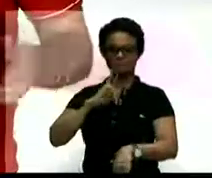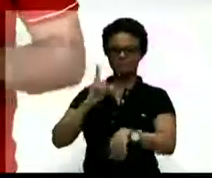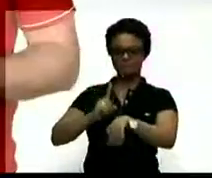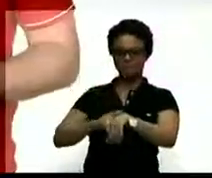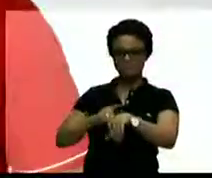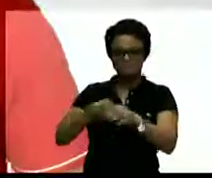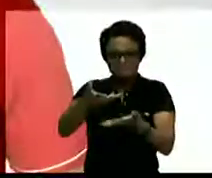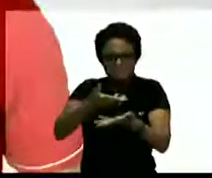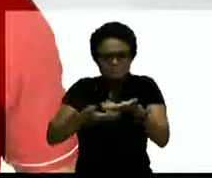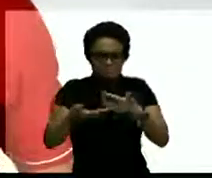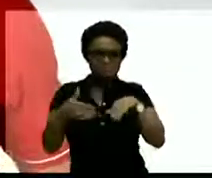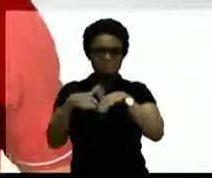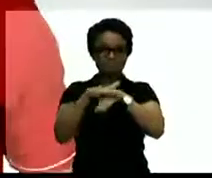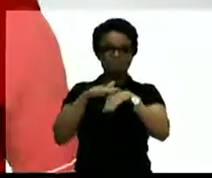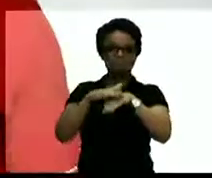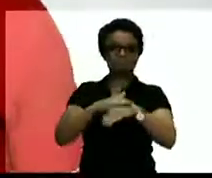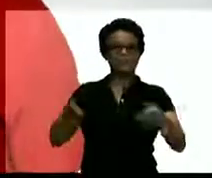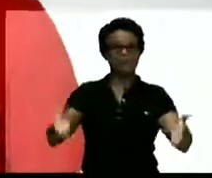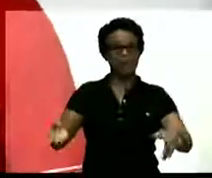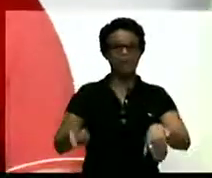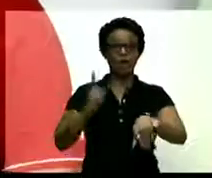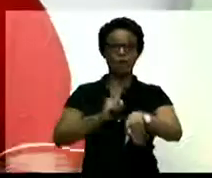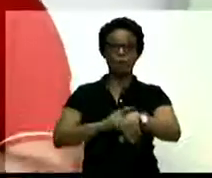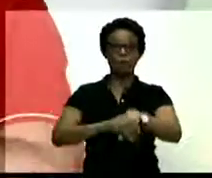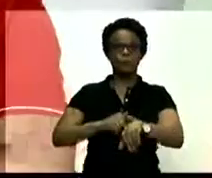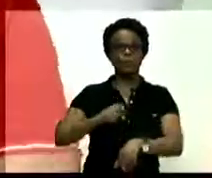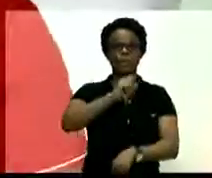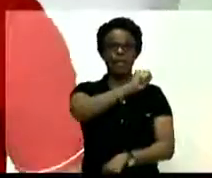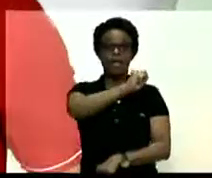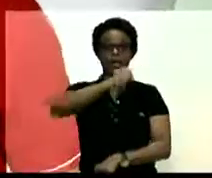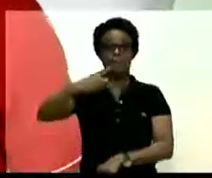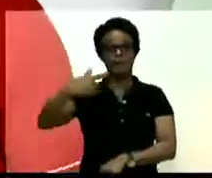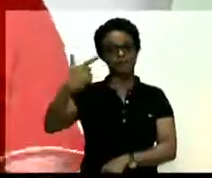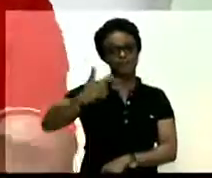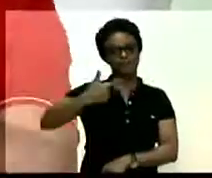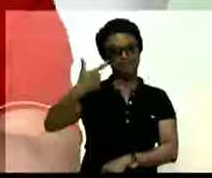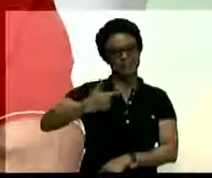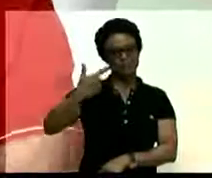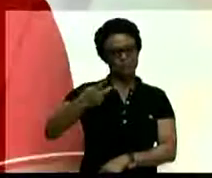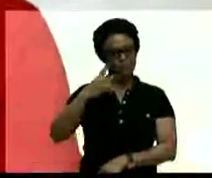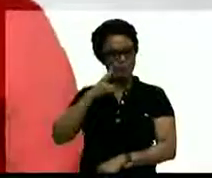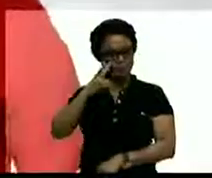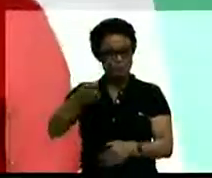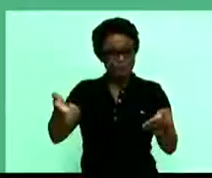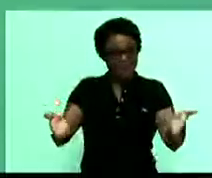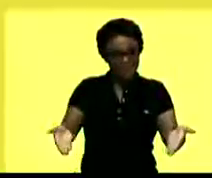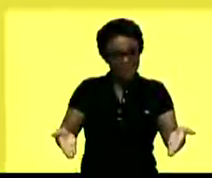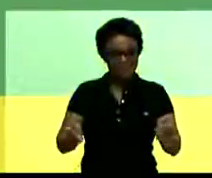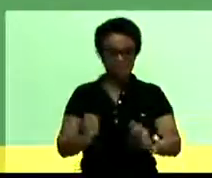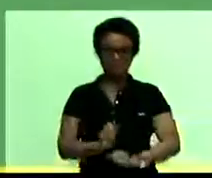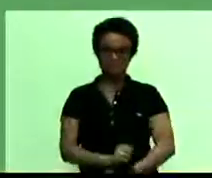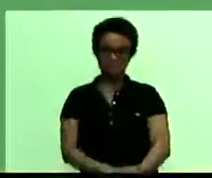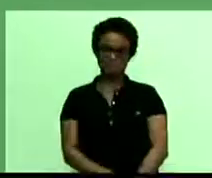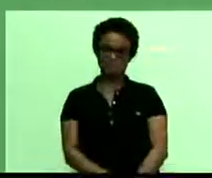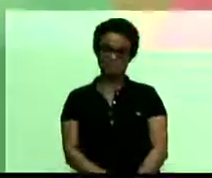de interação. Agora é hora de passarmos para a segunda situação problema. Confere aí.